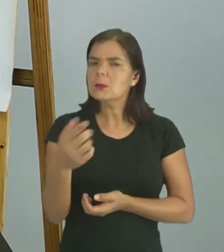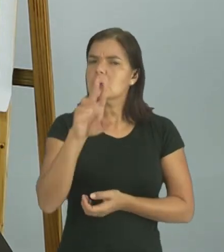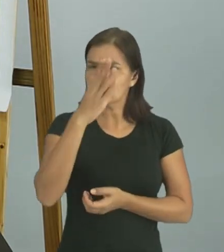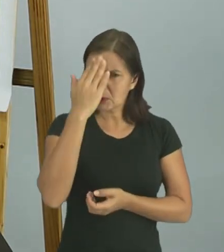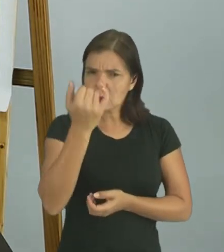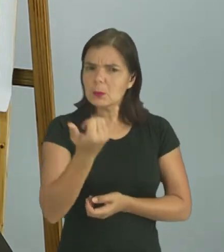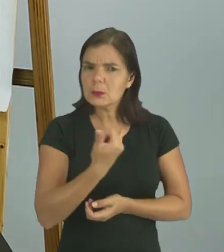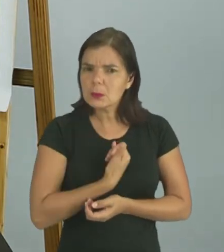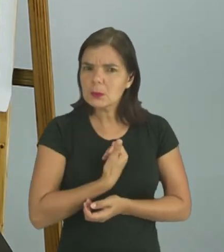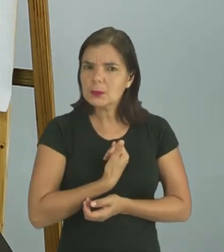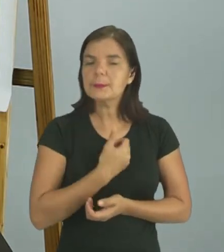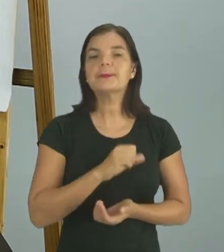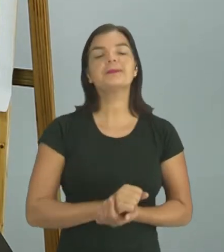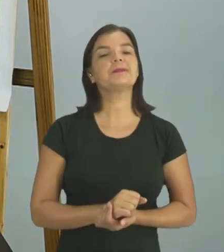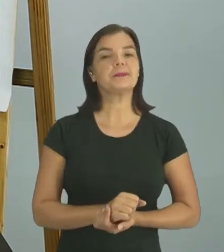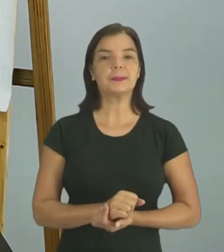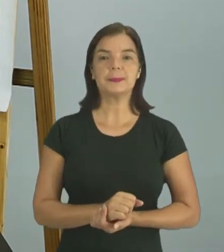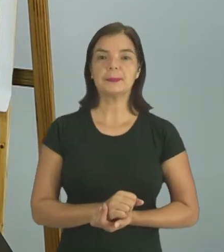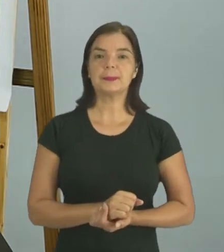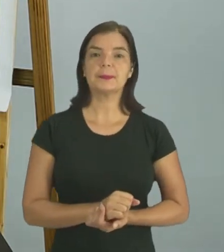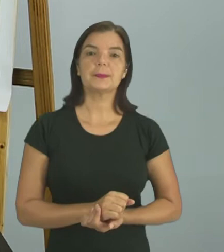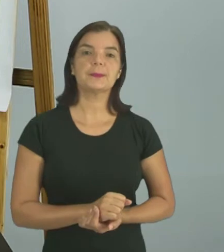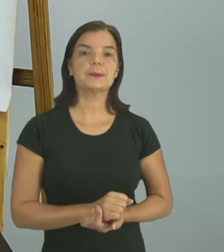dizer? Vamos lá?